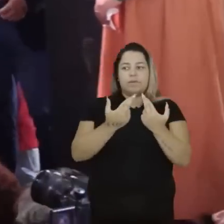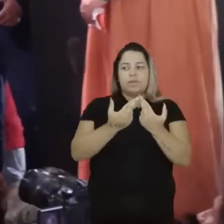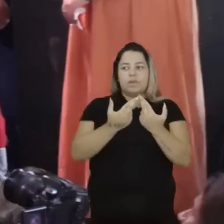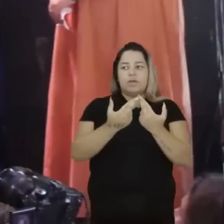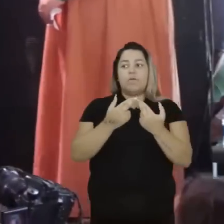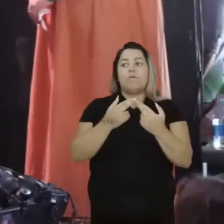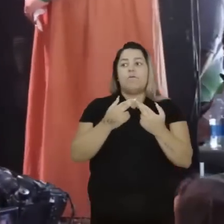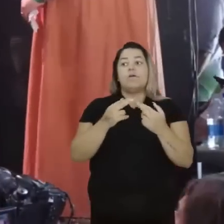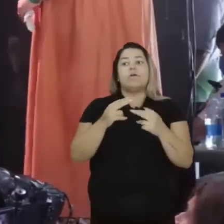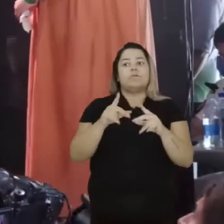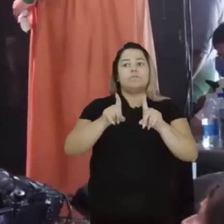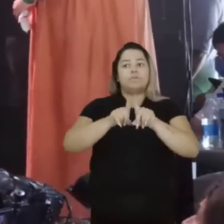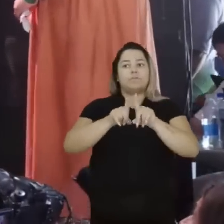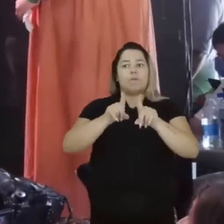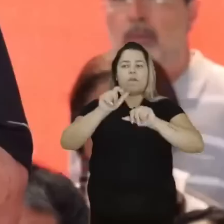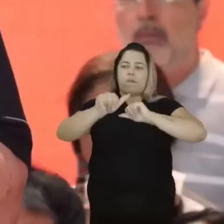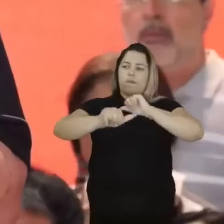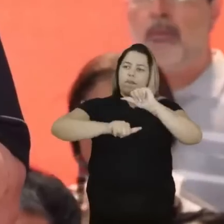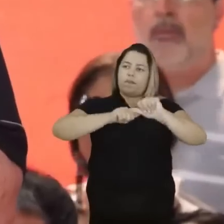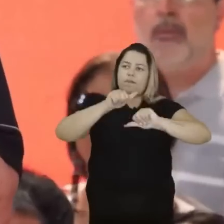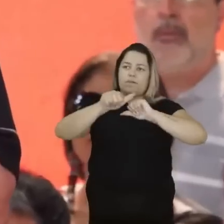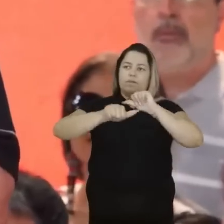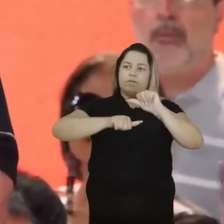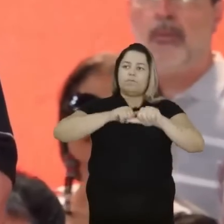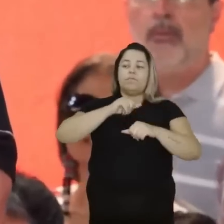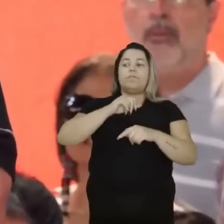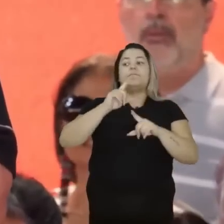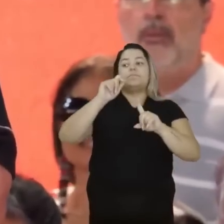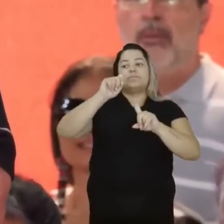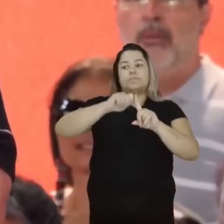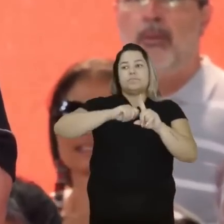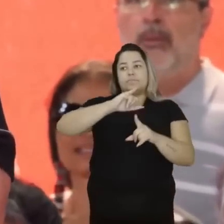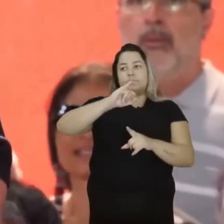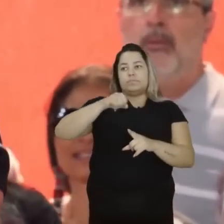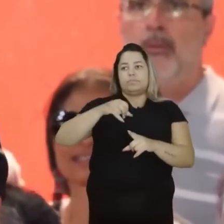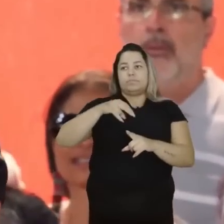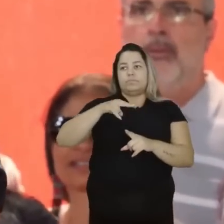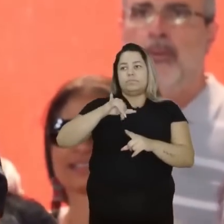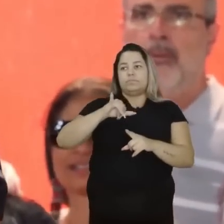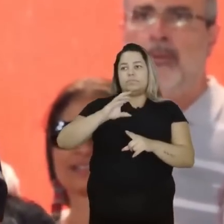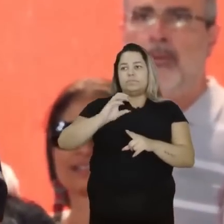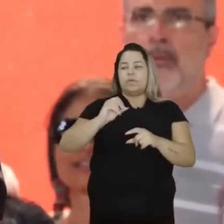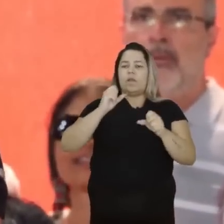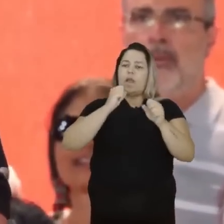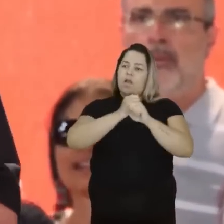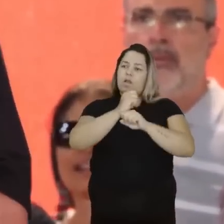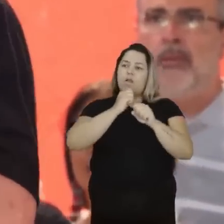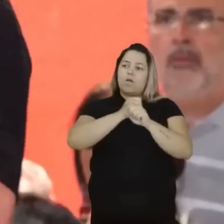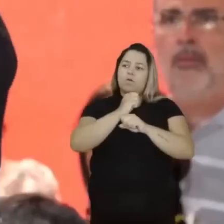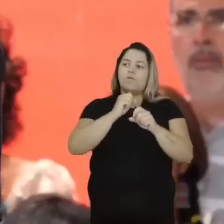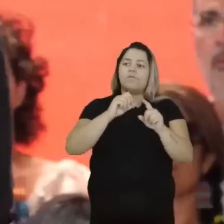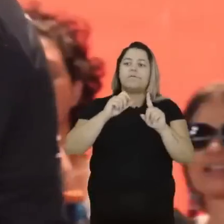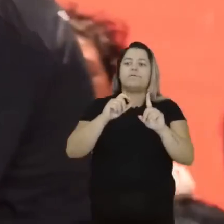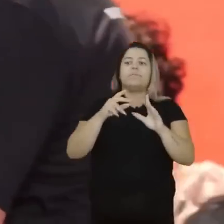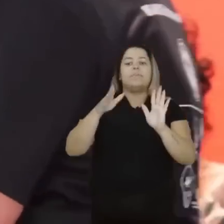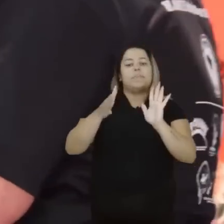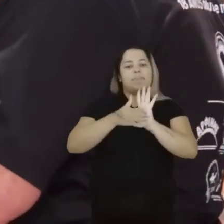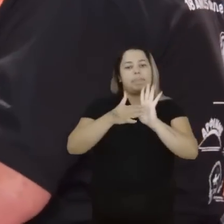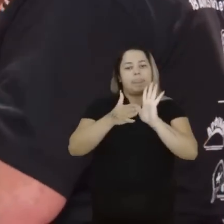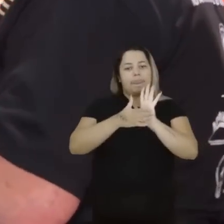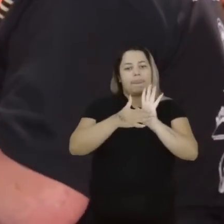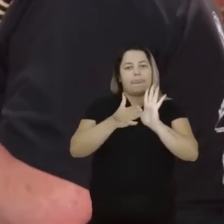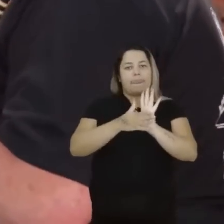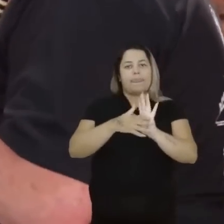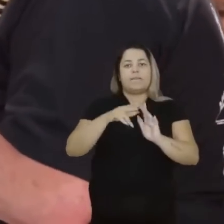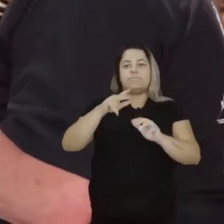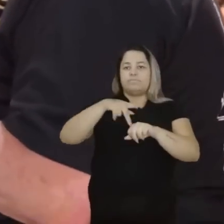eu pretendo transformar o mês de janeiro no mês da construção das propostas do